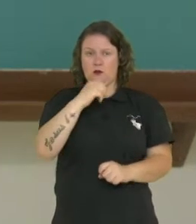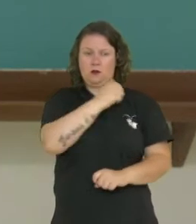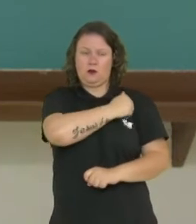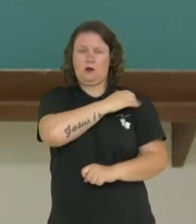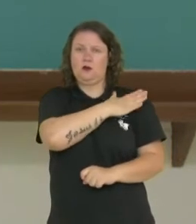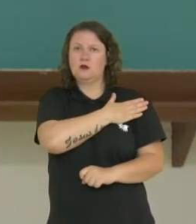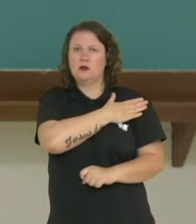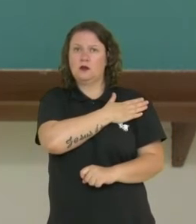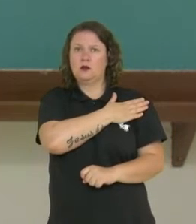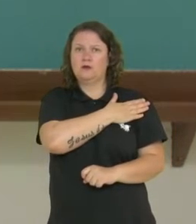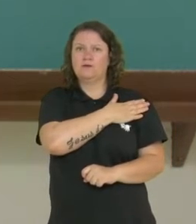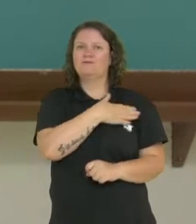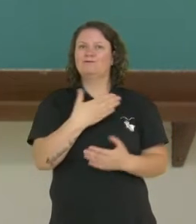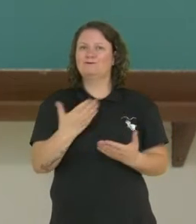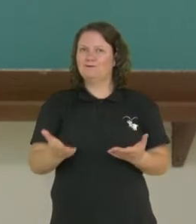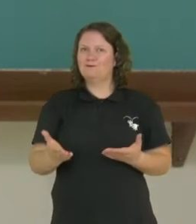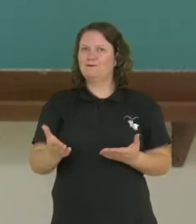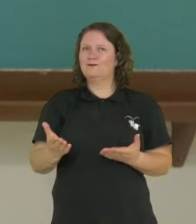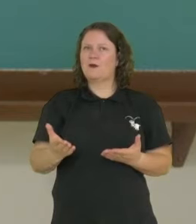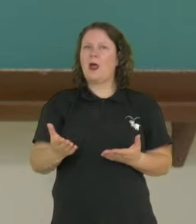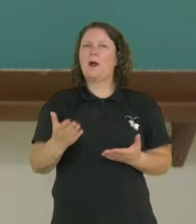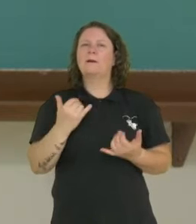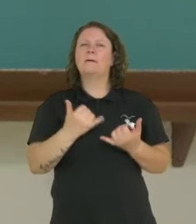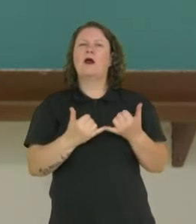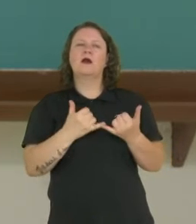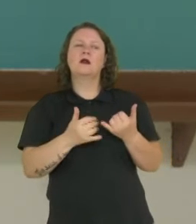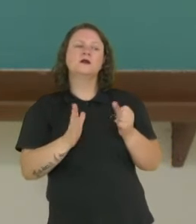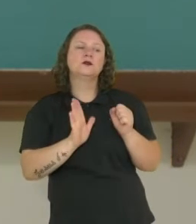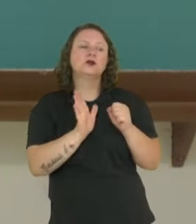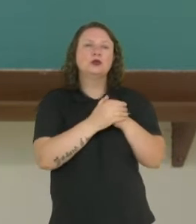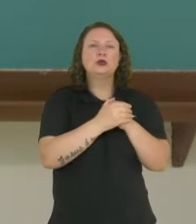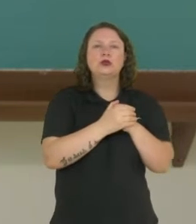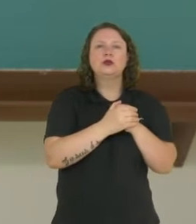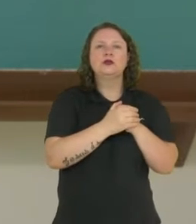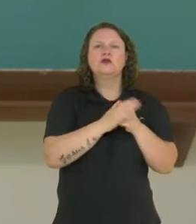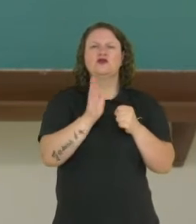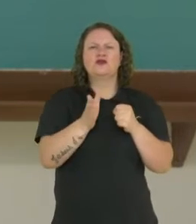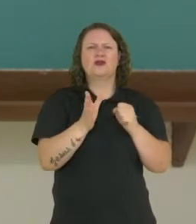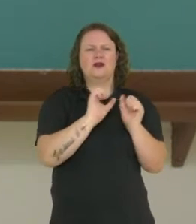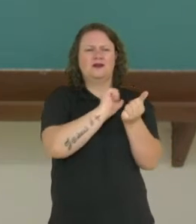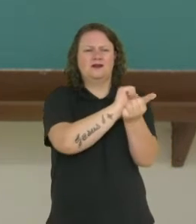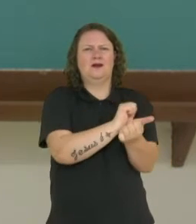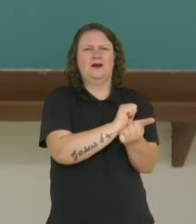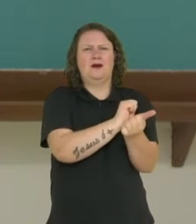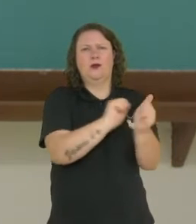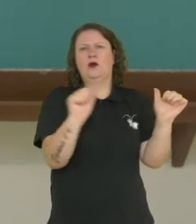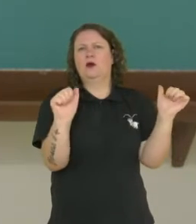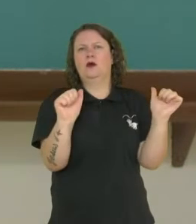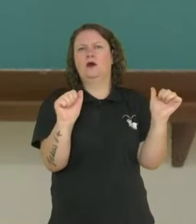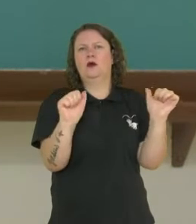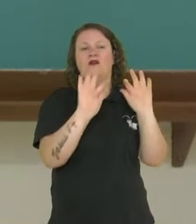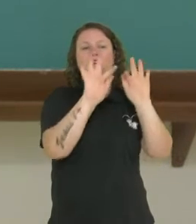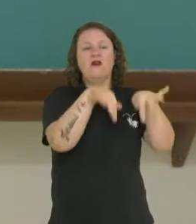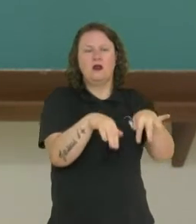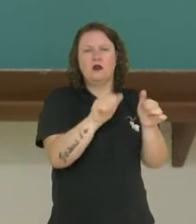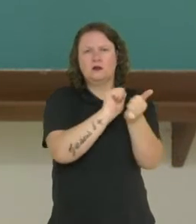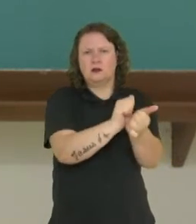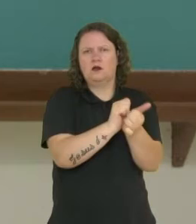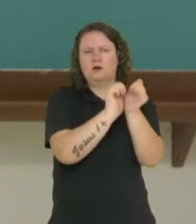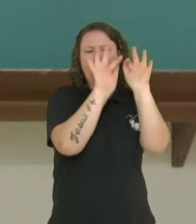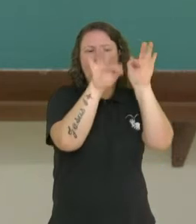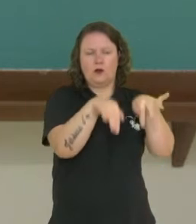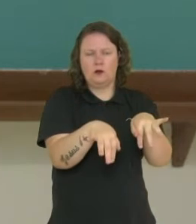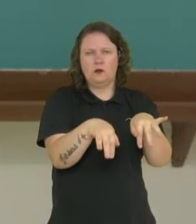que o preconceito no Brasil é um preconceito mais velado, né? Já teve o período da escravidão no Brasil, a partir da Lei Áurea, né? Não há